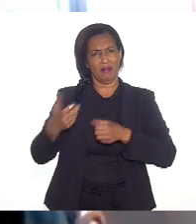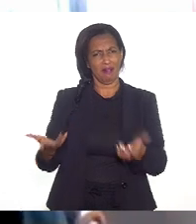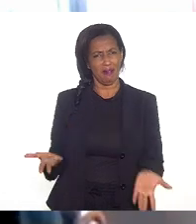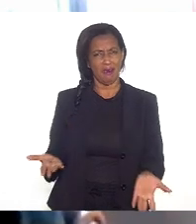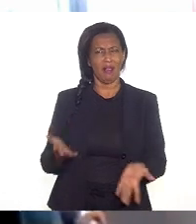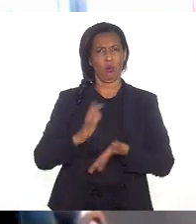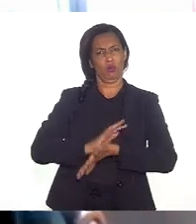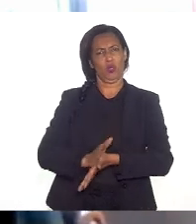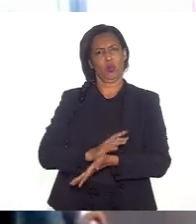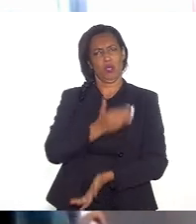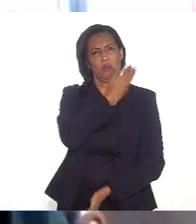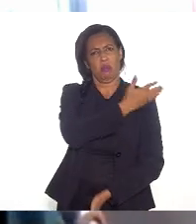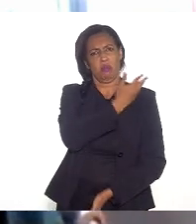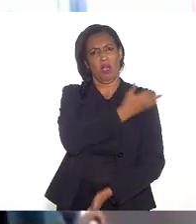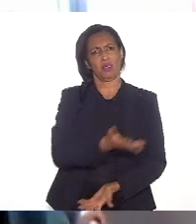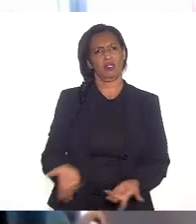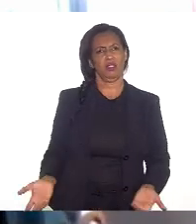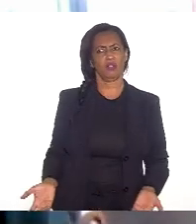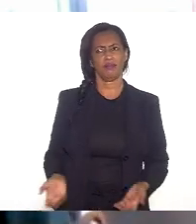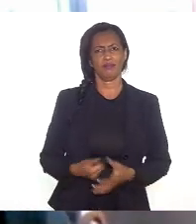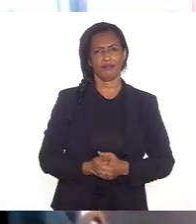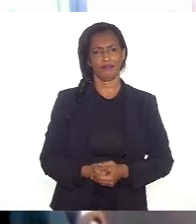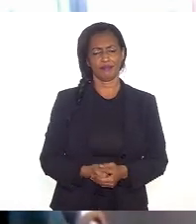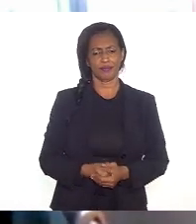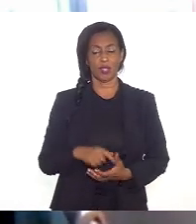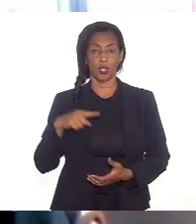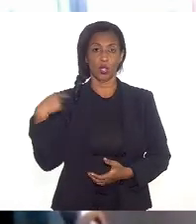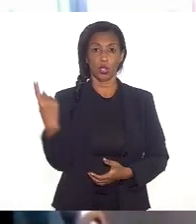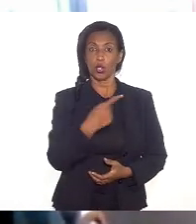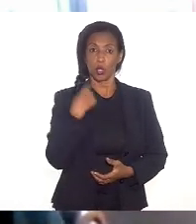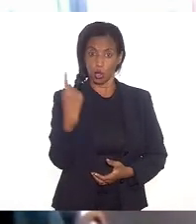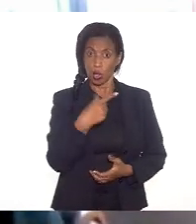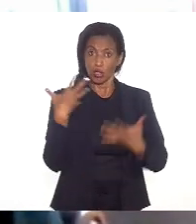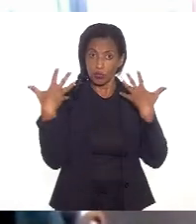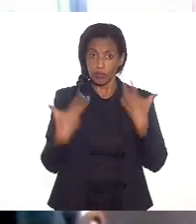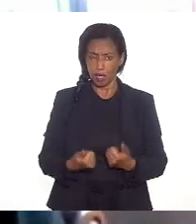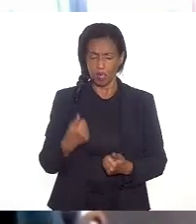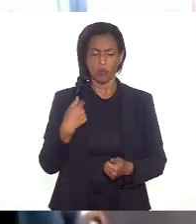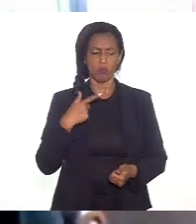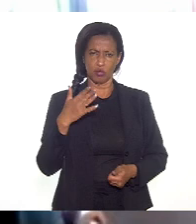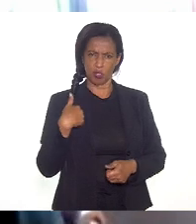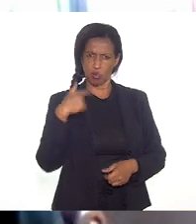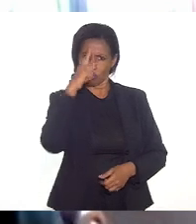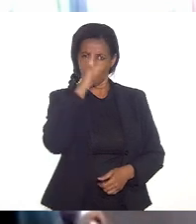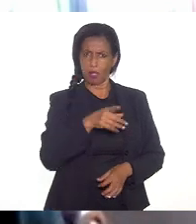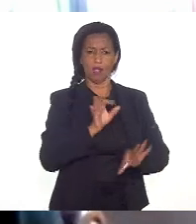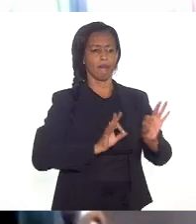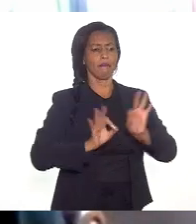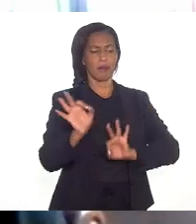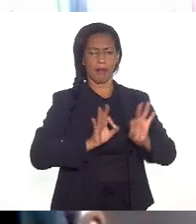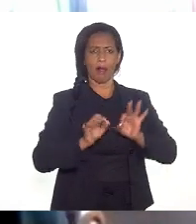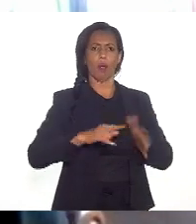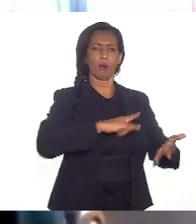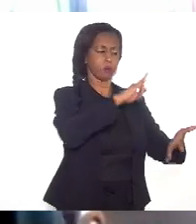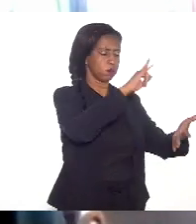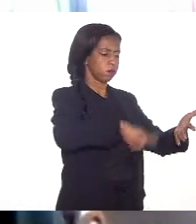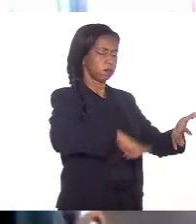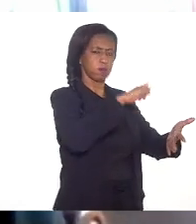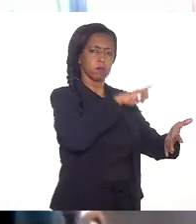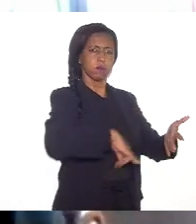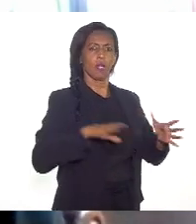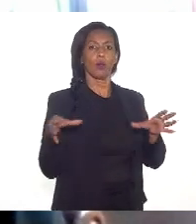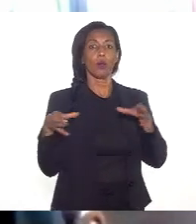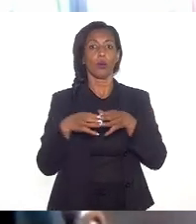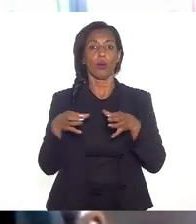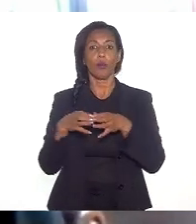racistas sem vergonha, isso é que está acontecendo aqui. Nós vamos, eu já mandei preparar, Mônica, depois vou mandar para você ler, a